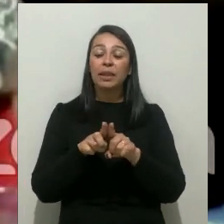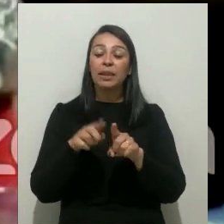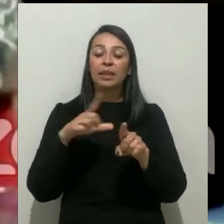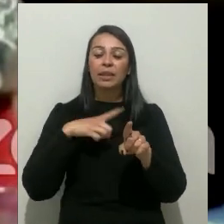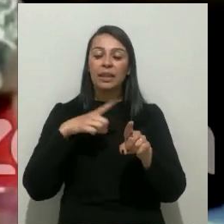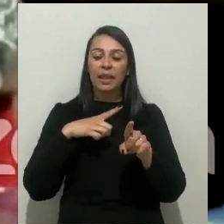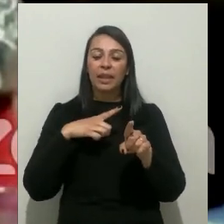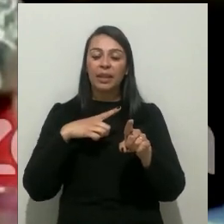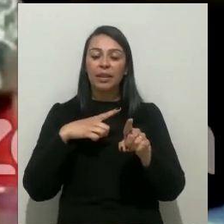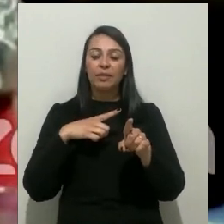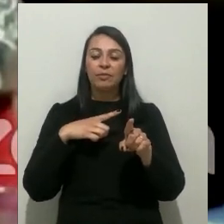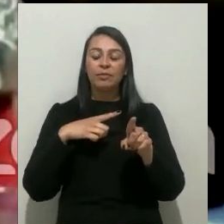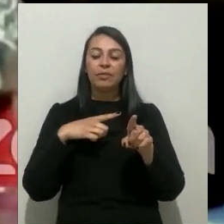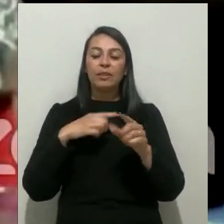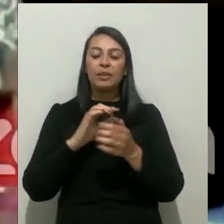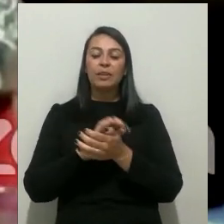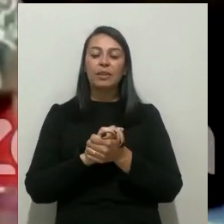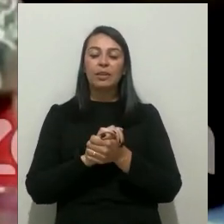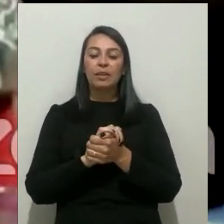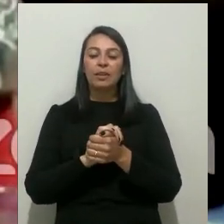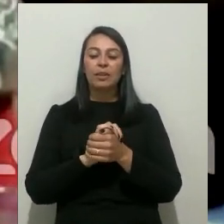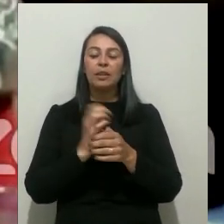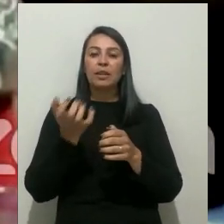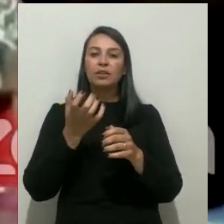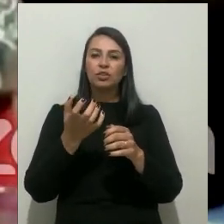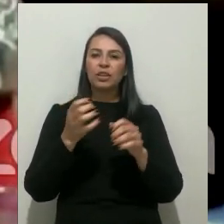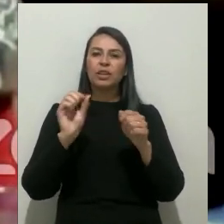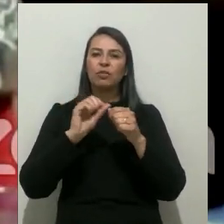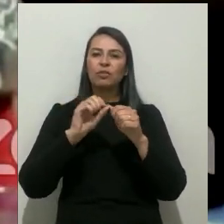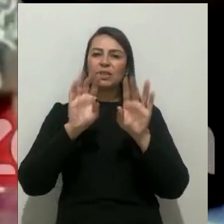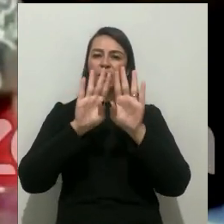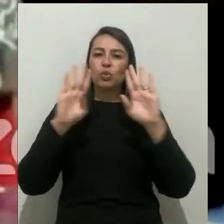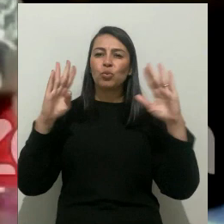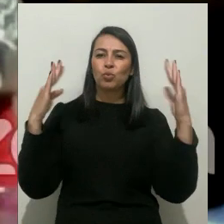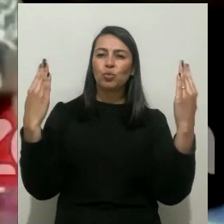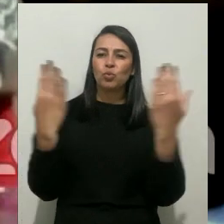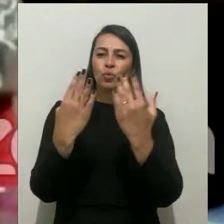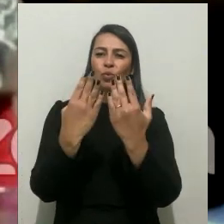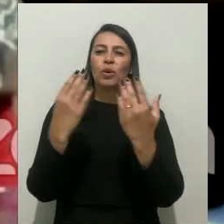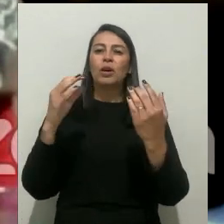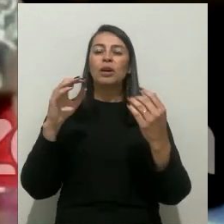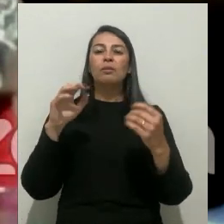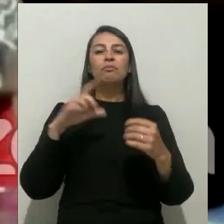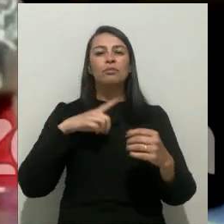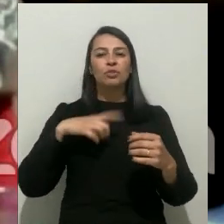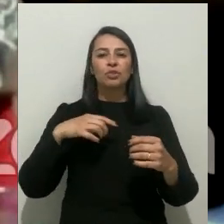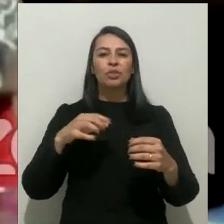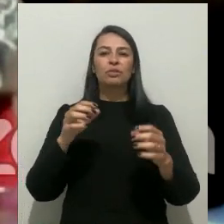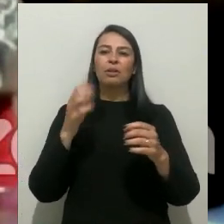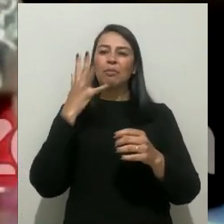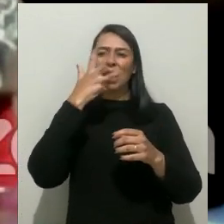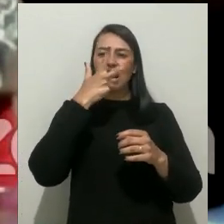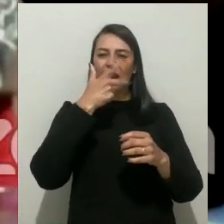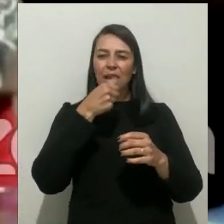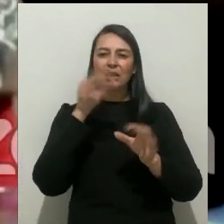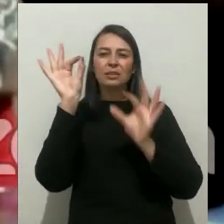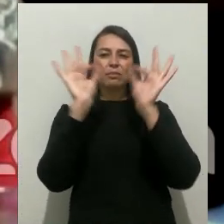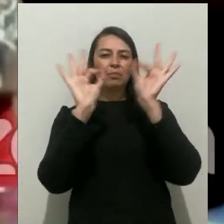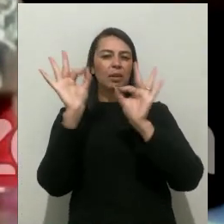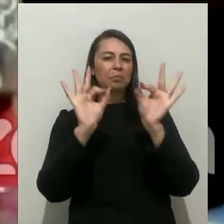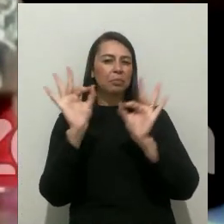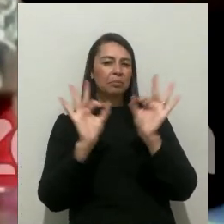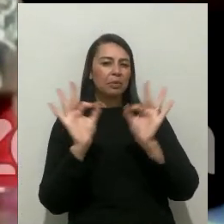tivesse reflexão, como são os metais, né? Eles queriam, e a pedra é fosca, ela traz aquela elegância permanente, e tem